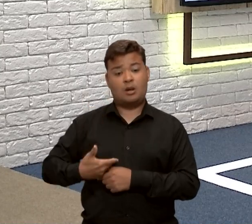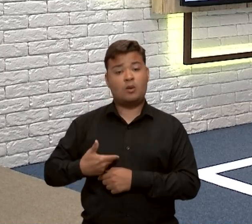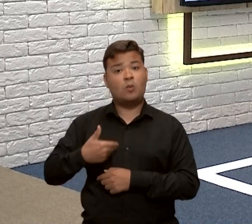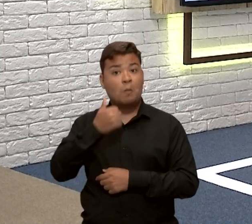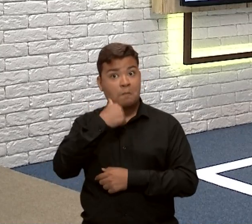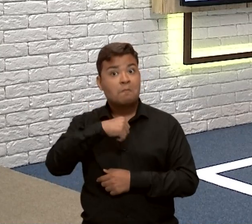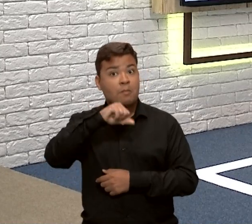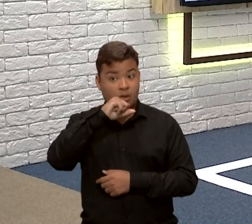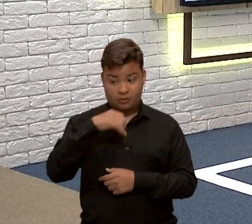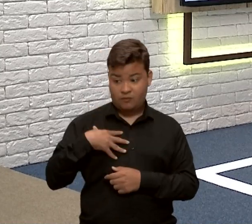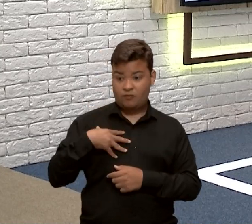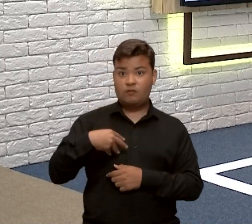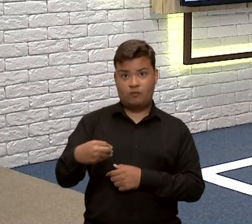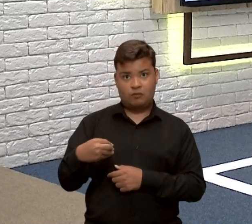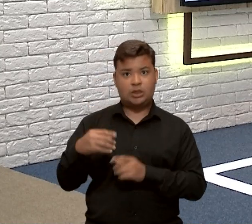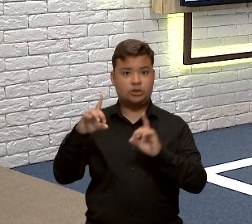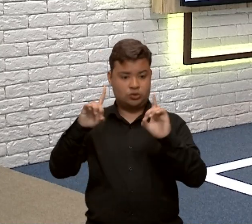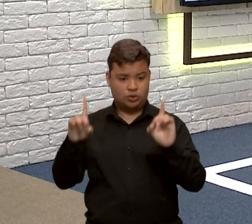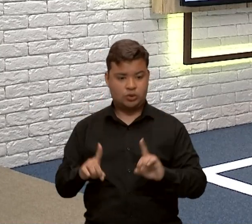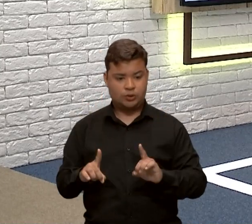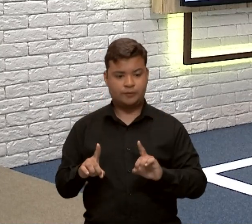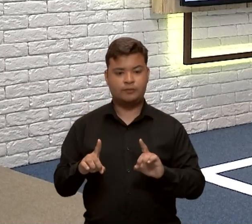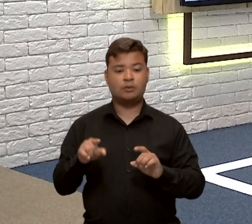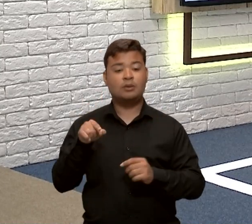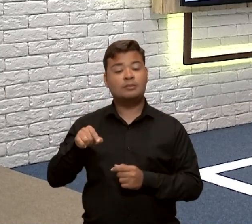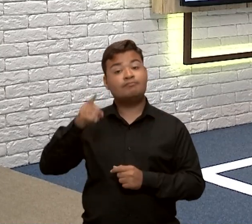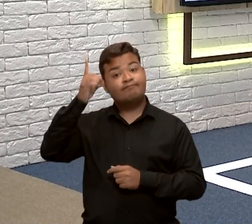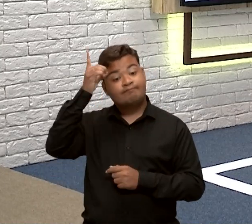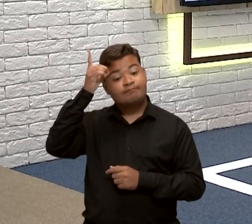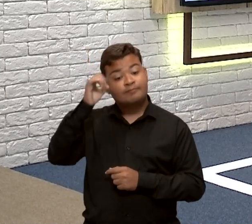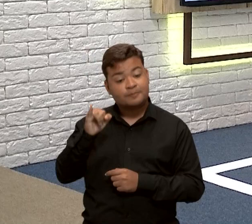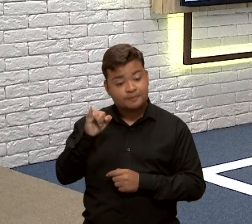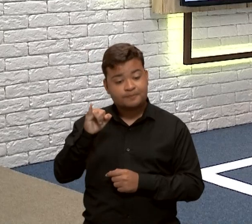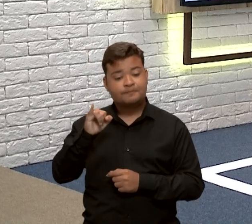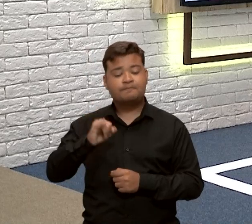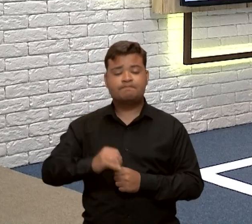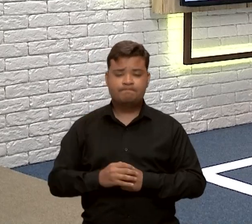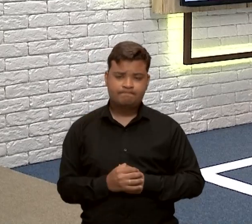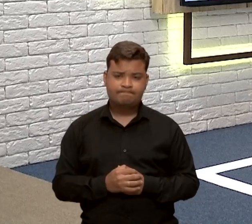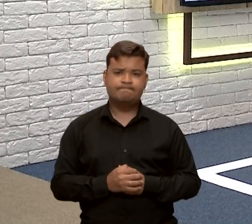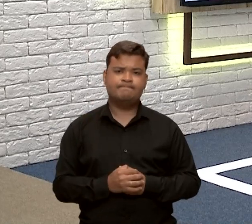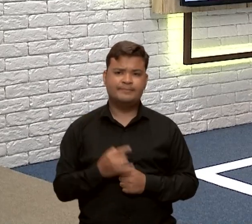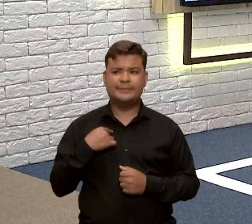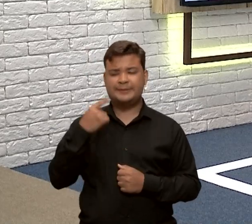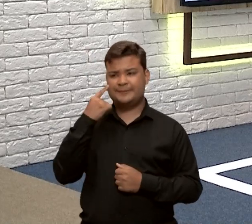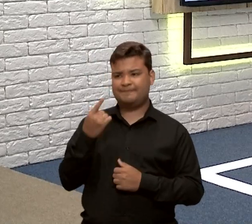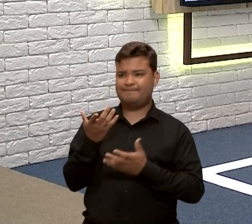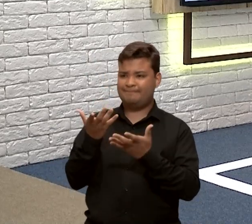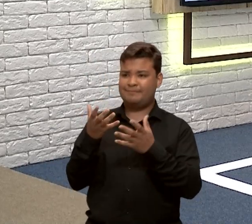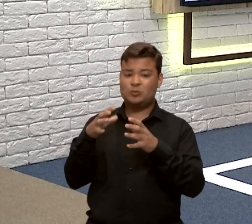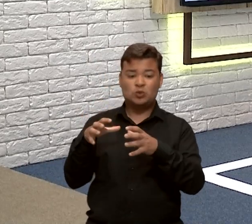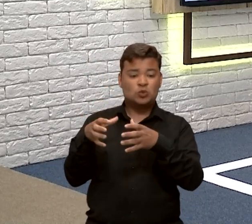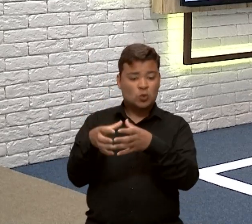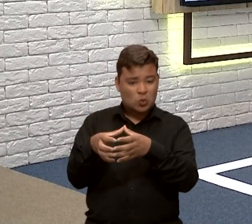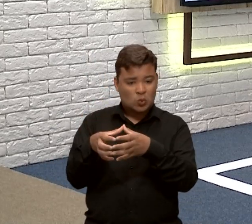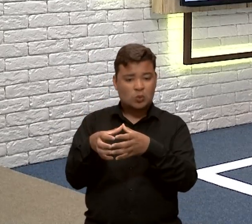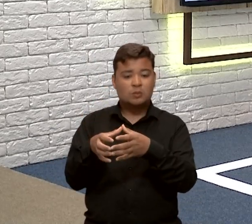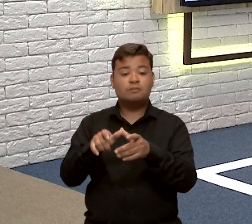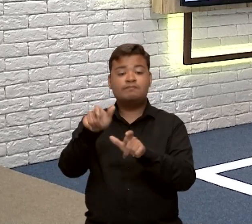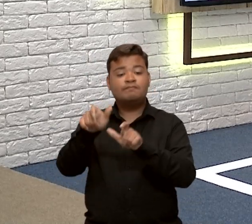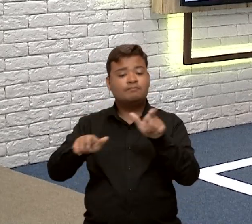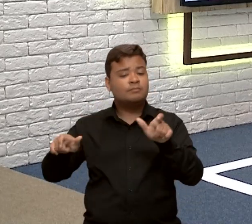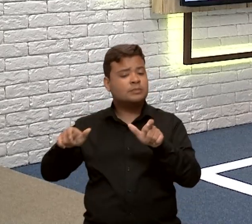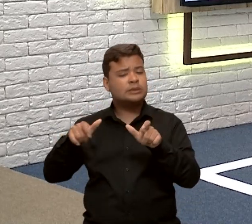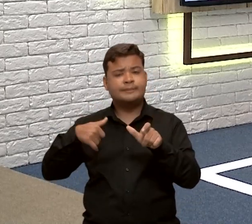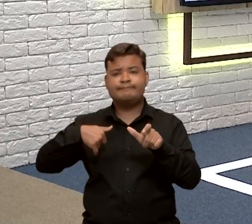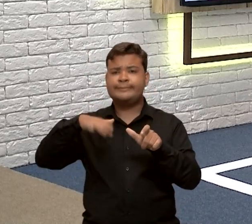com deficiência e com deficiência intelectual, esse é o grupo das pessoas com deficiência que